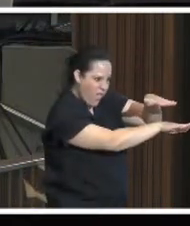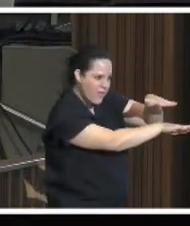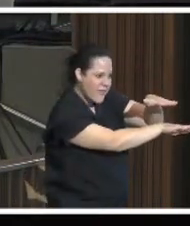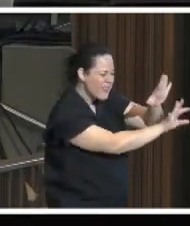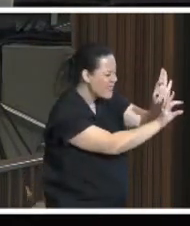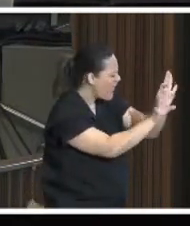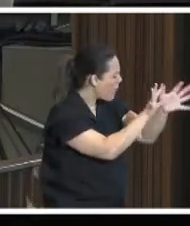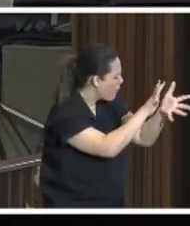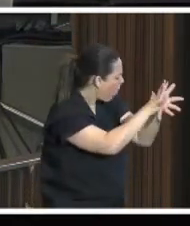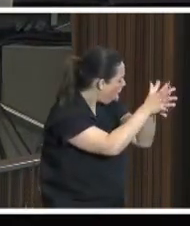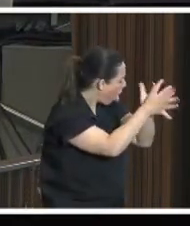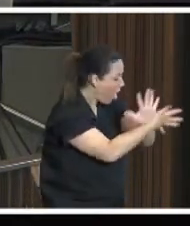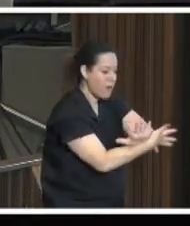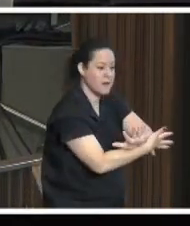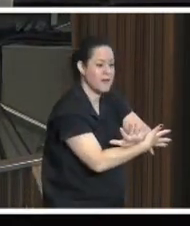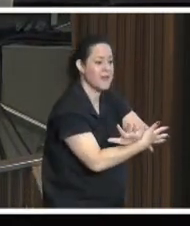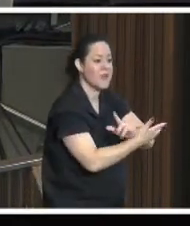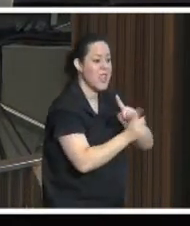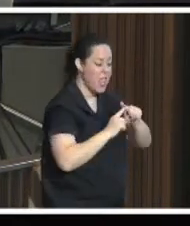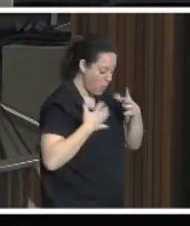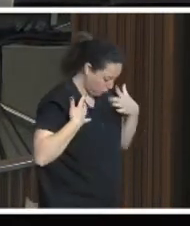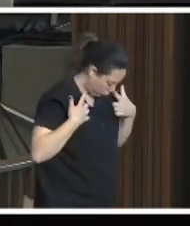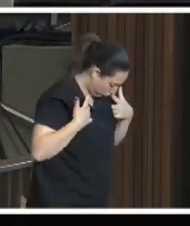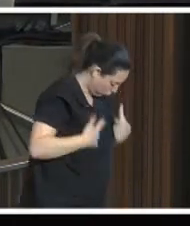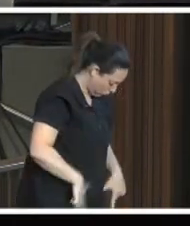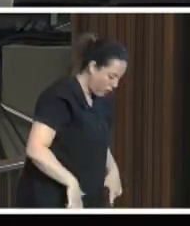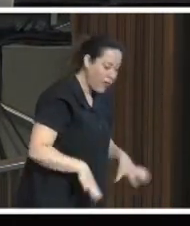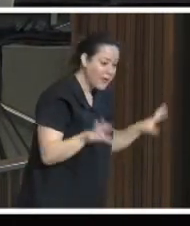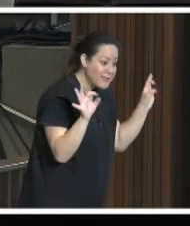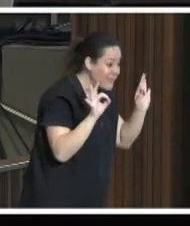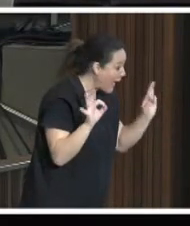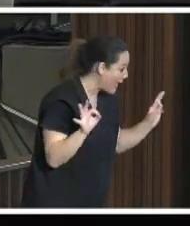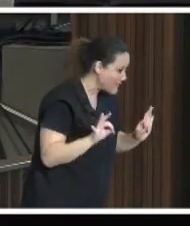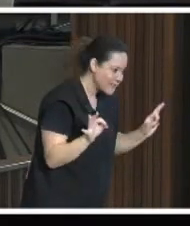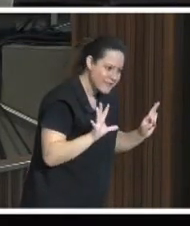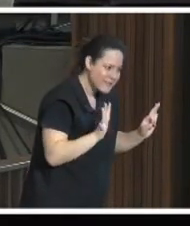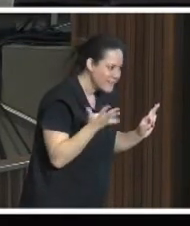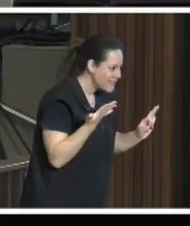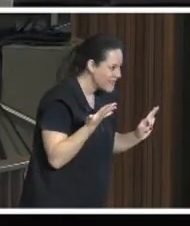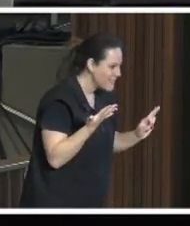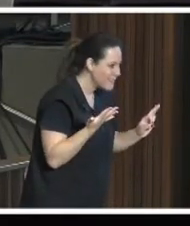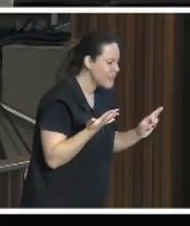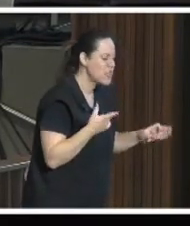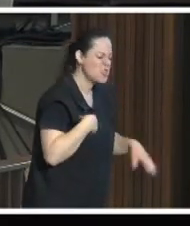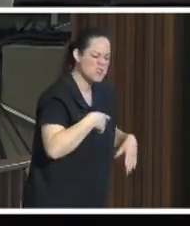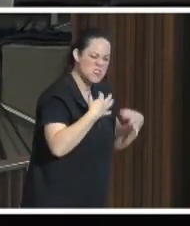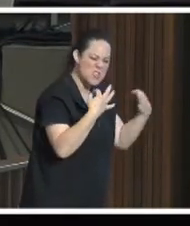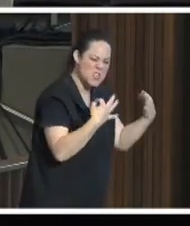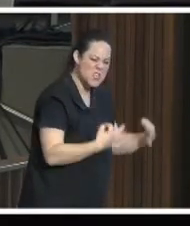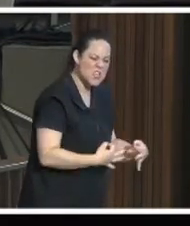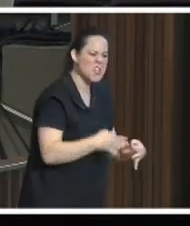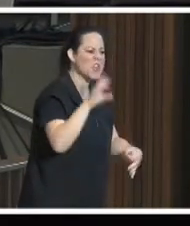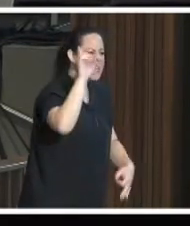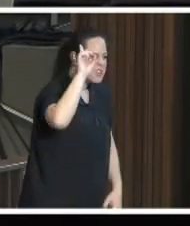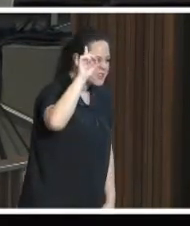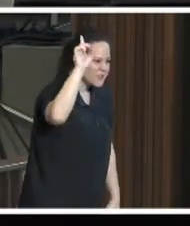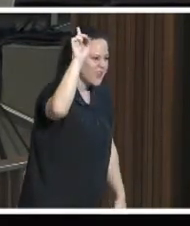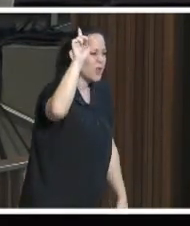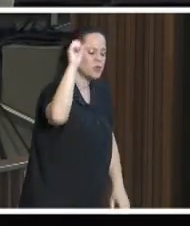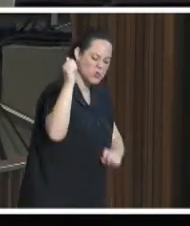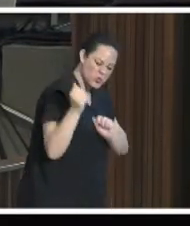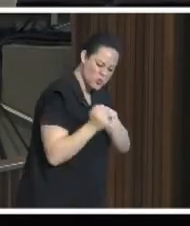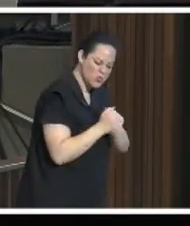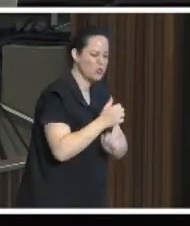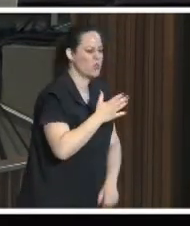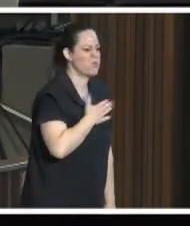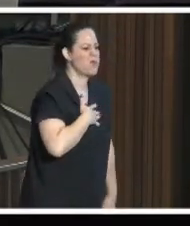nada, mas eu saí sem um arranhão, e eu tinha a plena convicção de que o Senhor tinha estado comigo